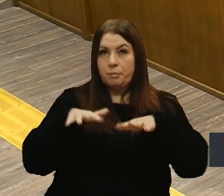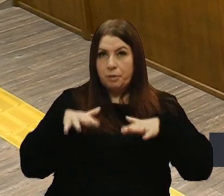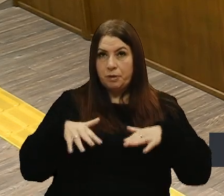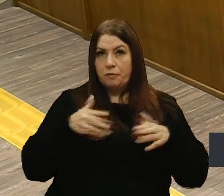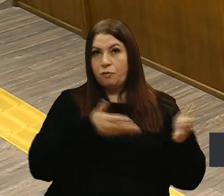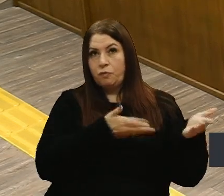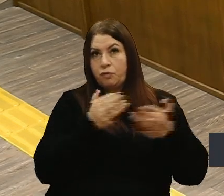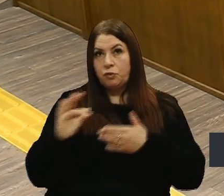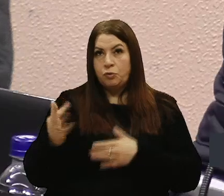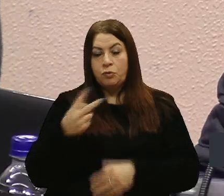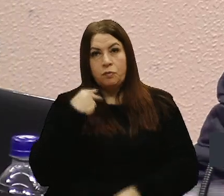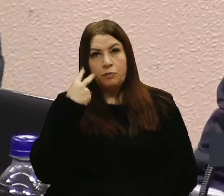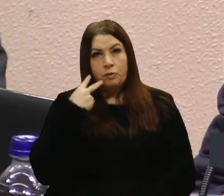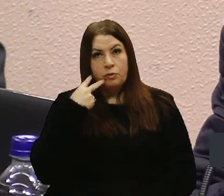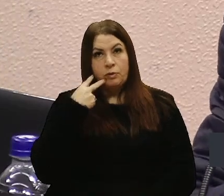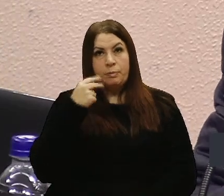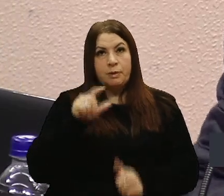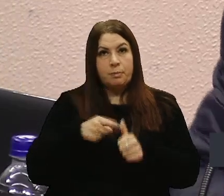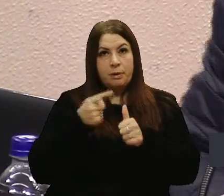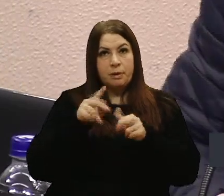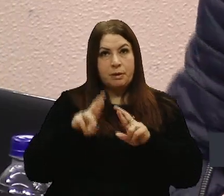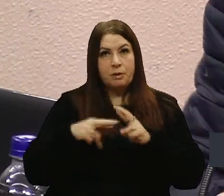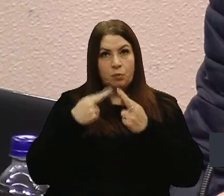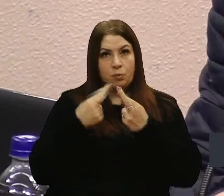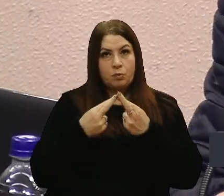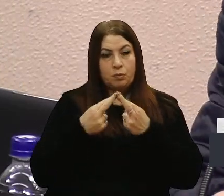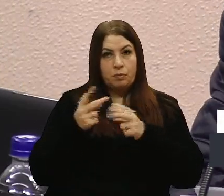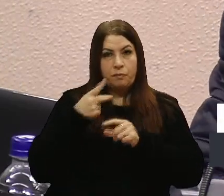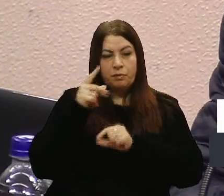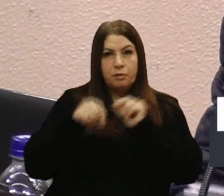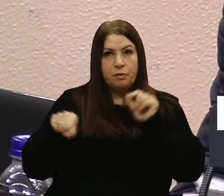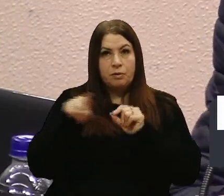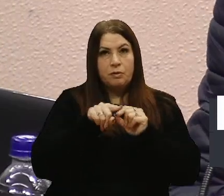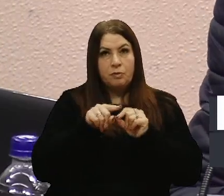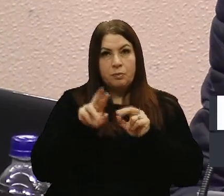convite a todos os vereadores para essa primeira reunião para tratar do plano diretor. Passei